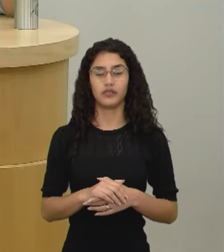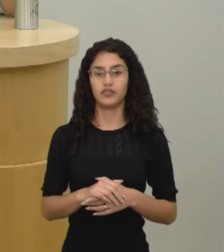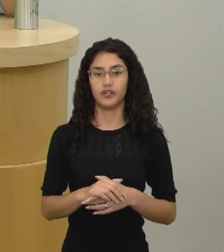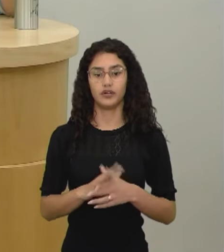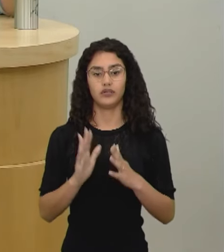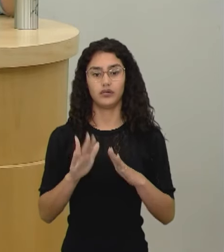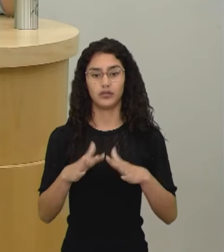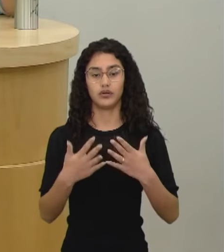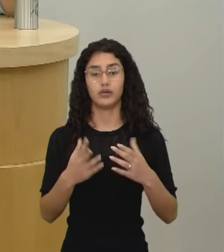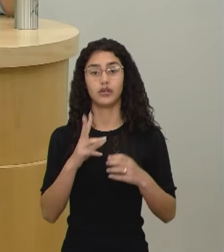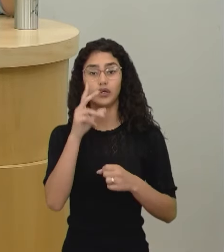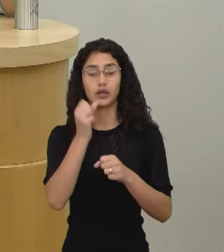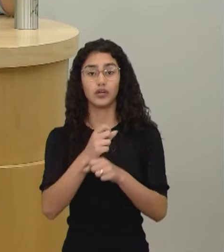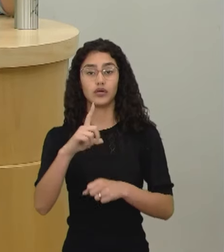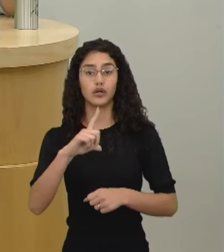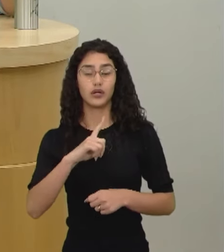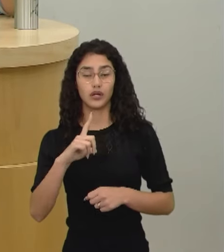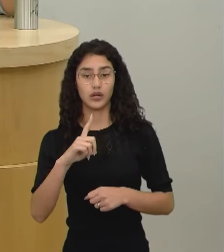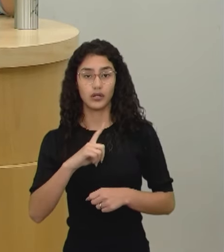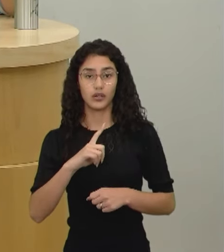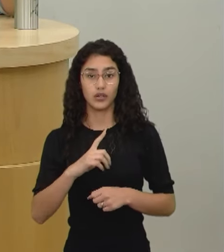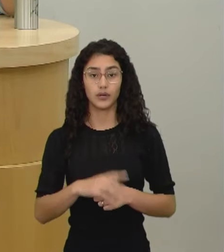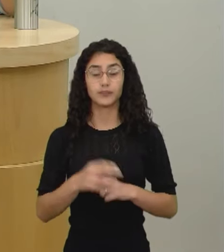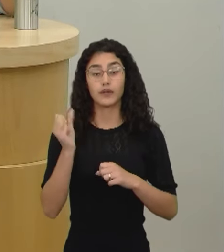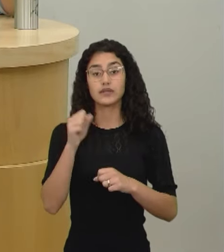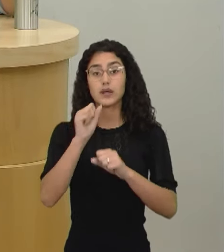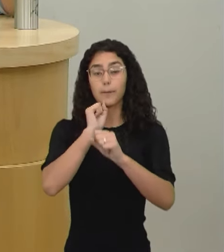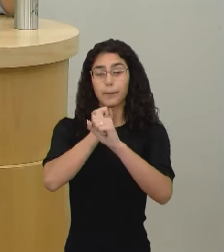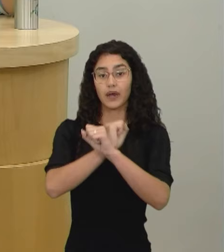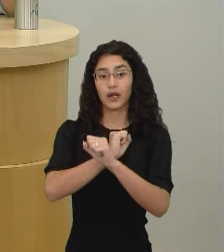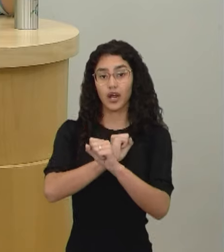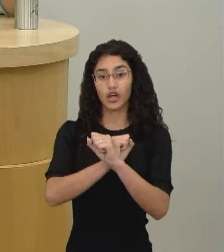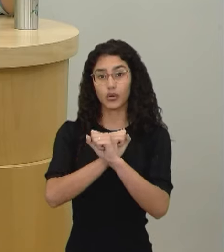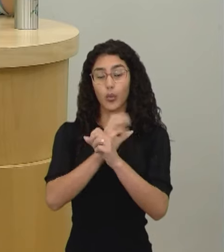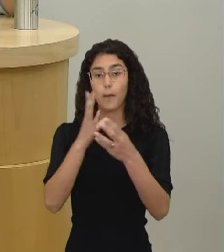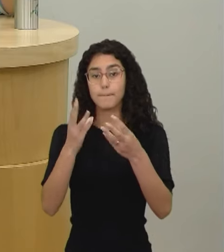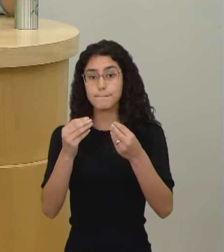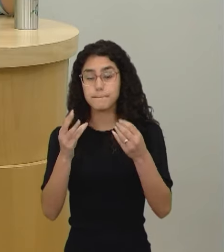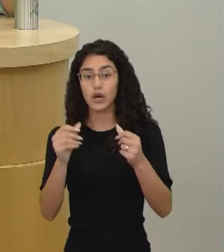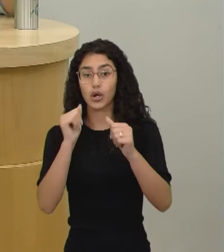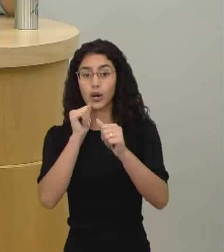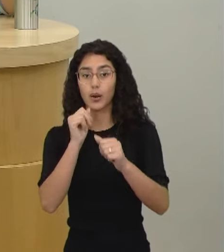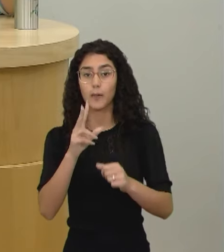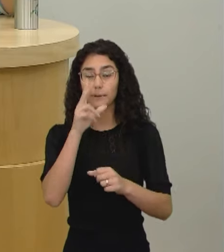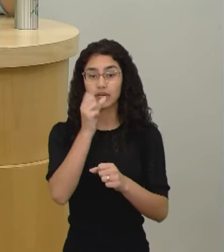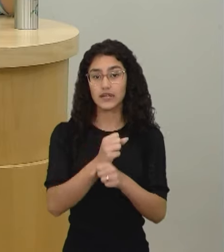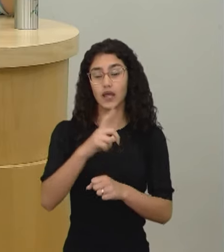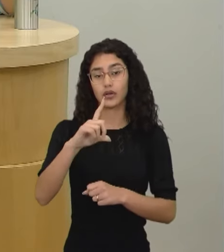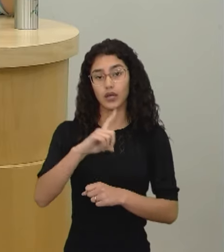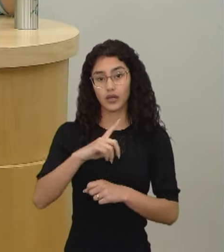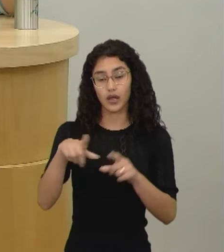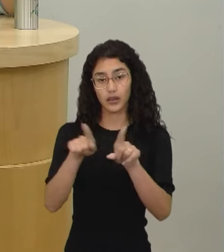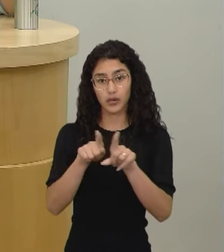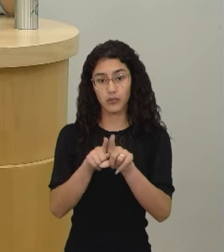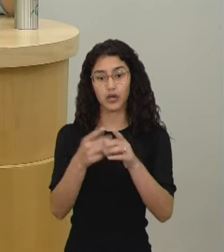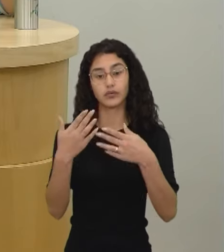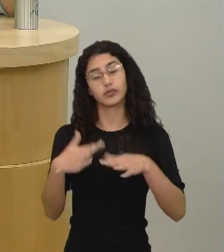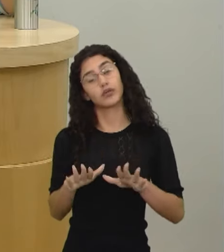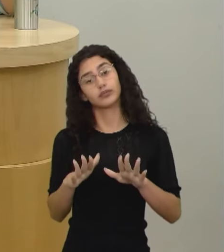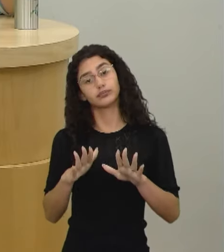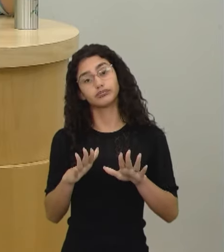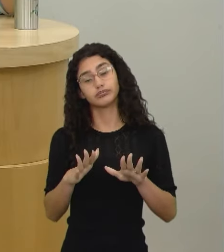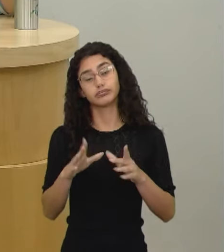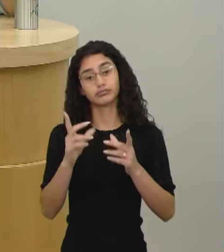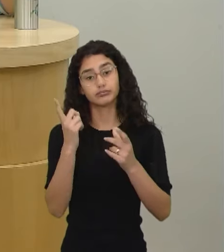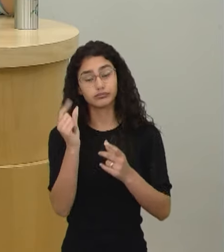igual intensidade. Então, assim, se ele tá parado e ele é muito pesado, não adianta eu fazer assim. Não vai fazer diferença, ele vai ficar no mesmo